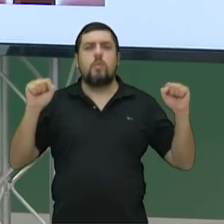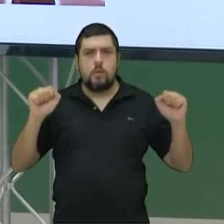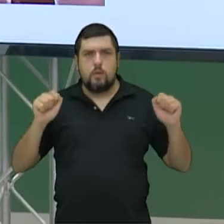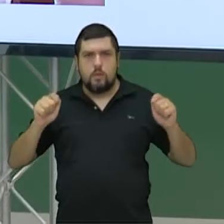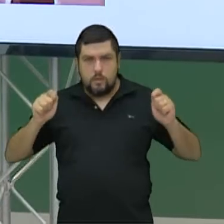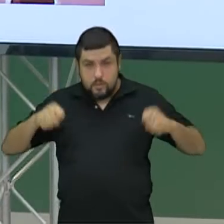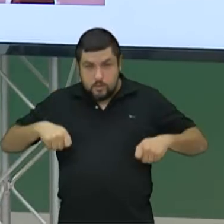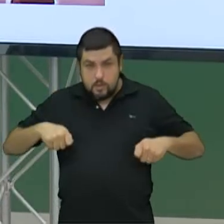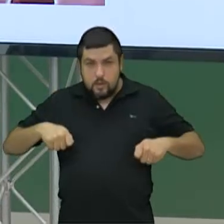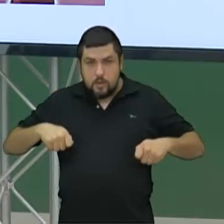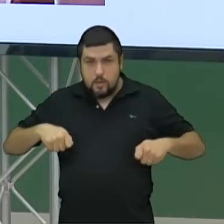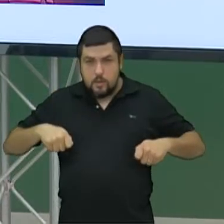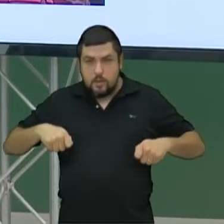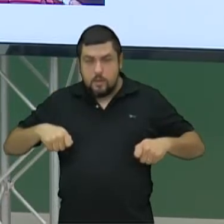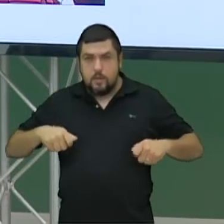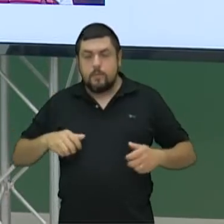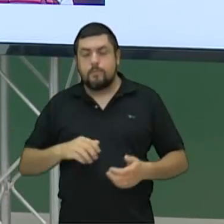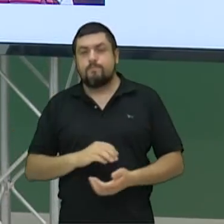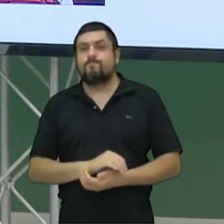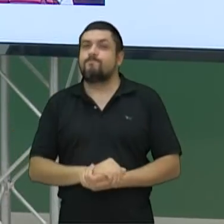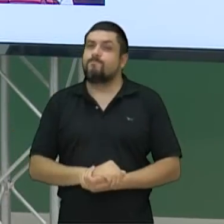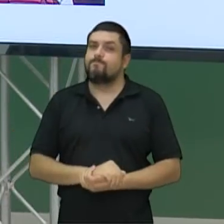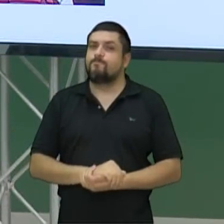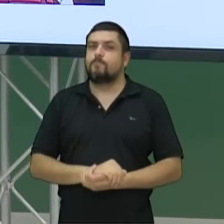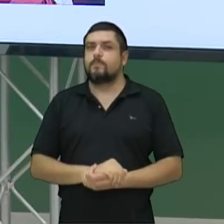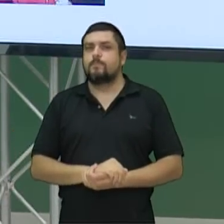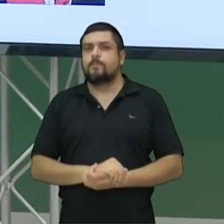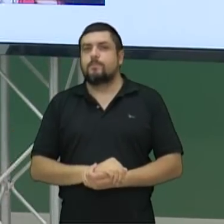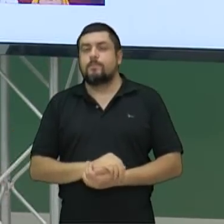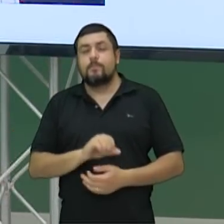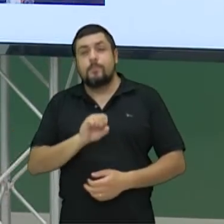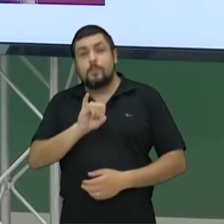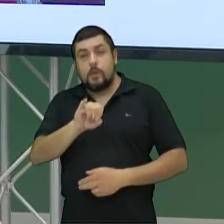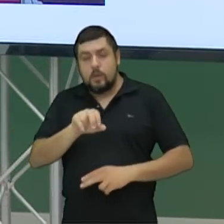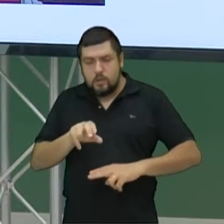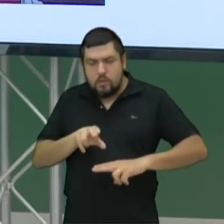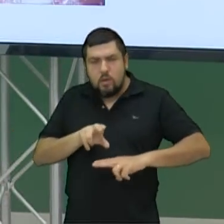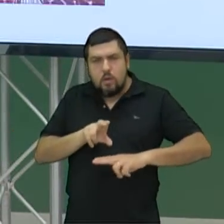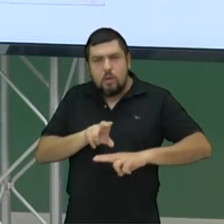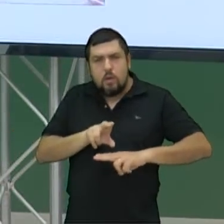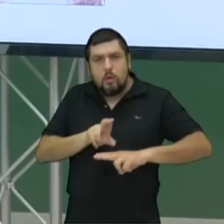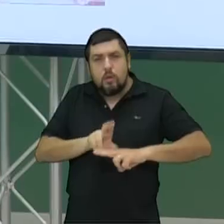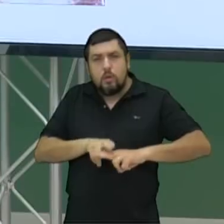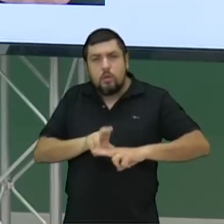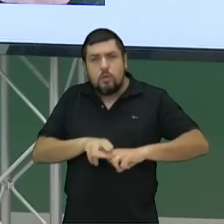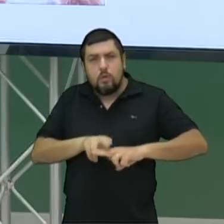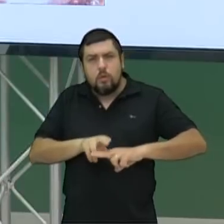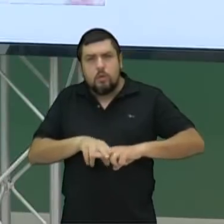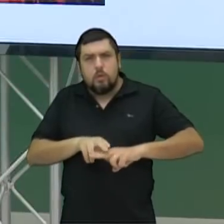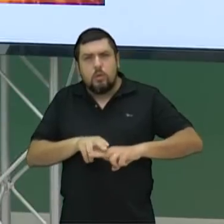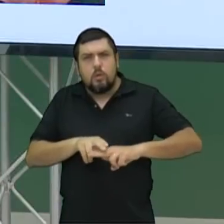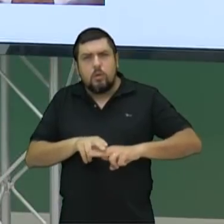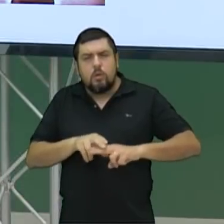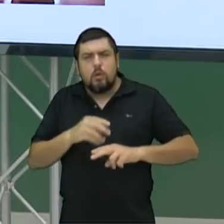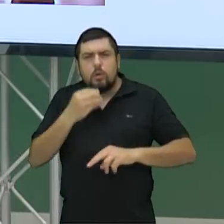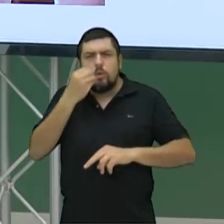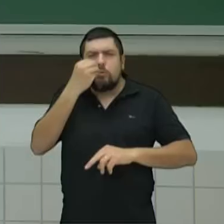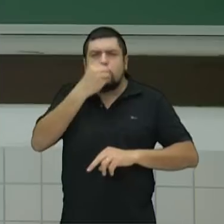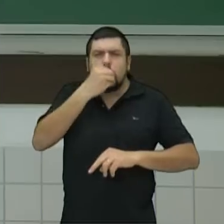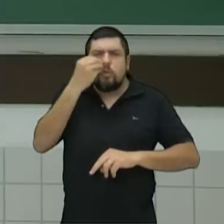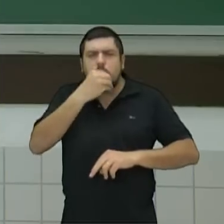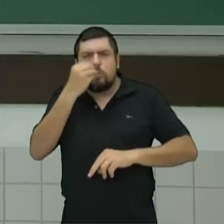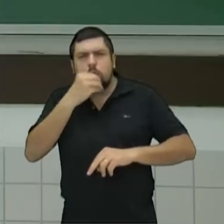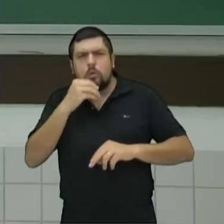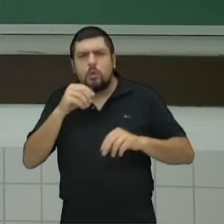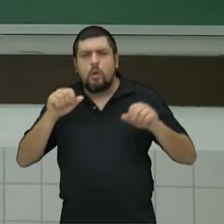Pensem. Se essa bancadinha aqui, ela for feita de isopor, mesmo que suporte o meu peso, eu